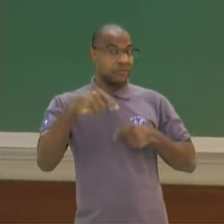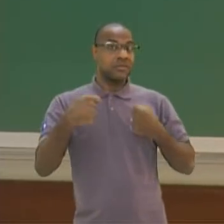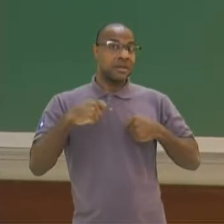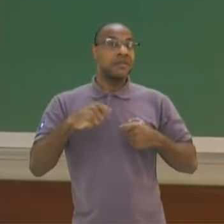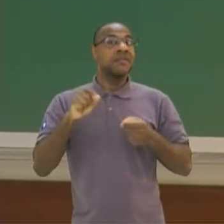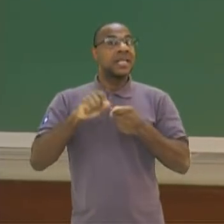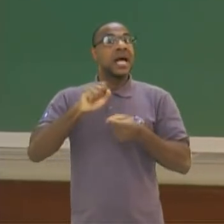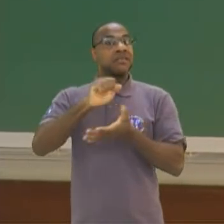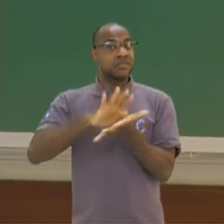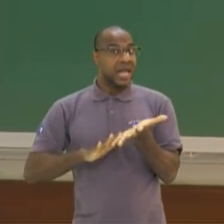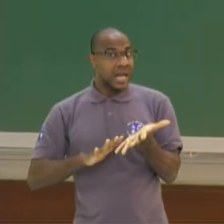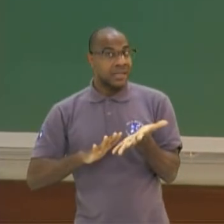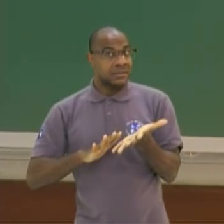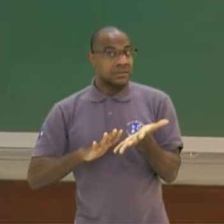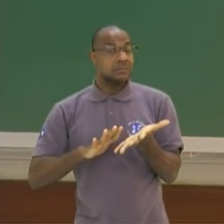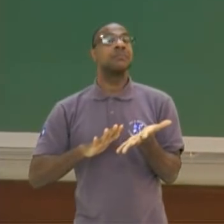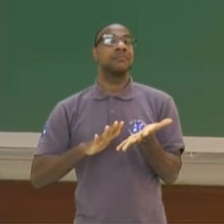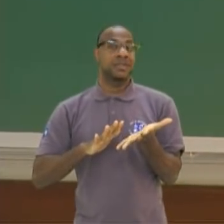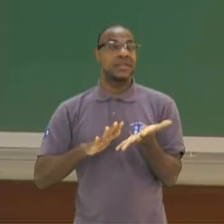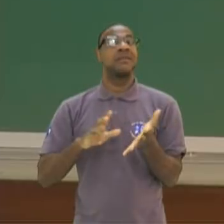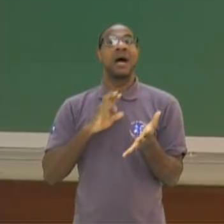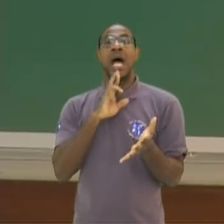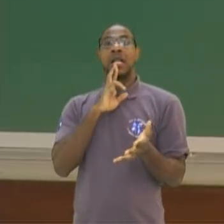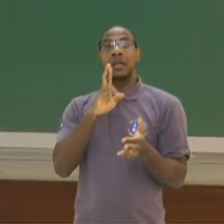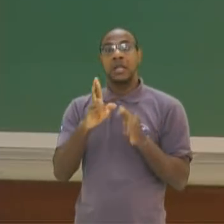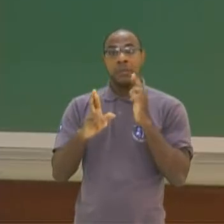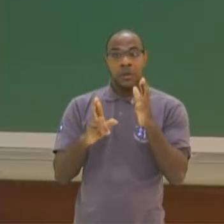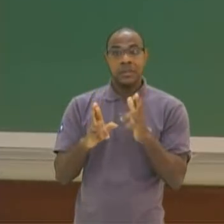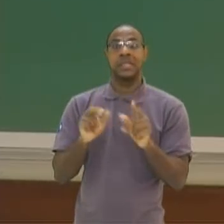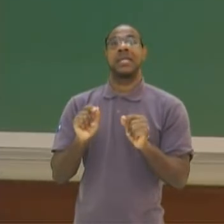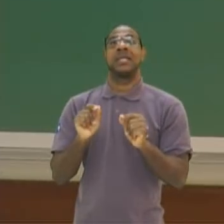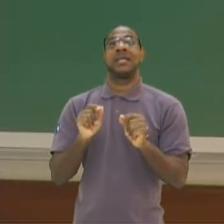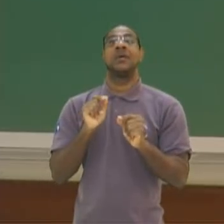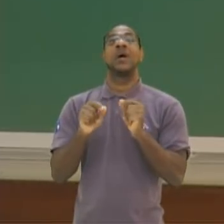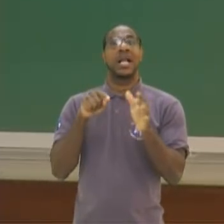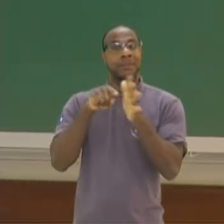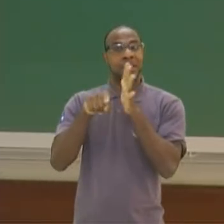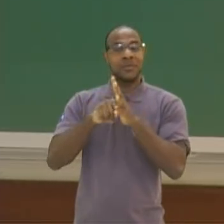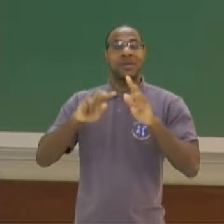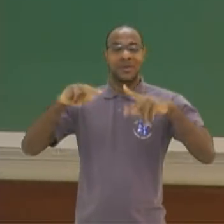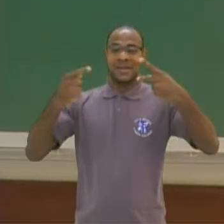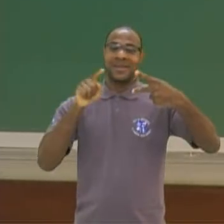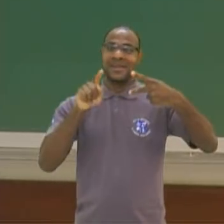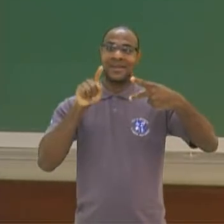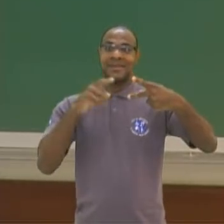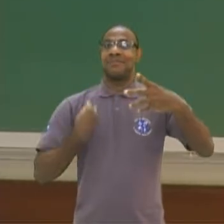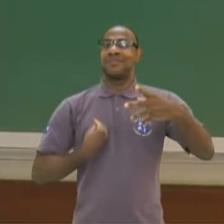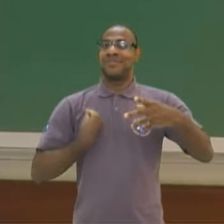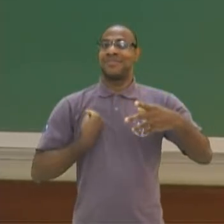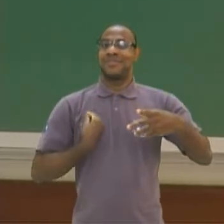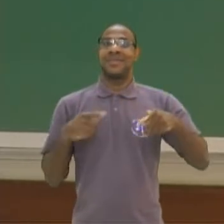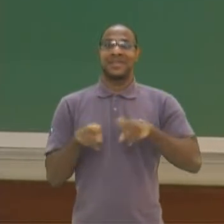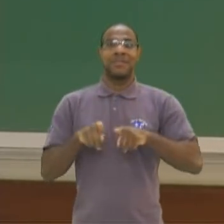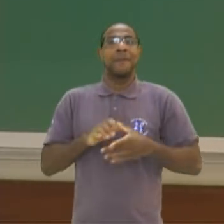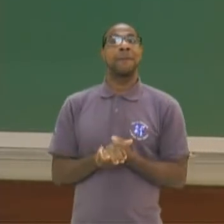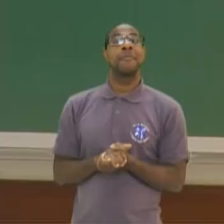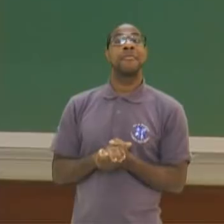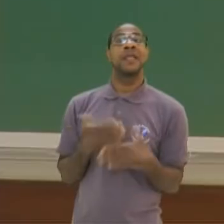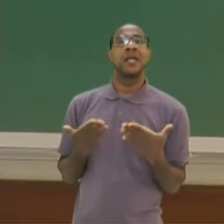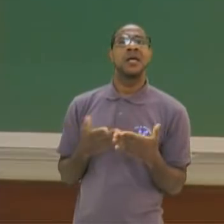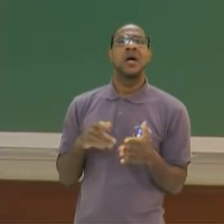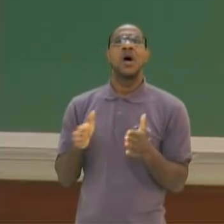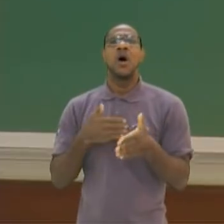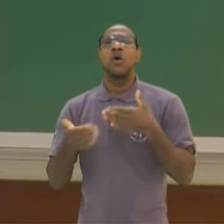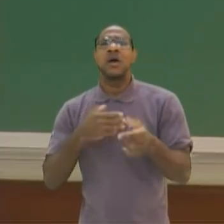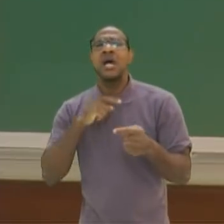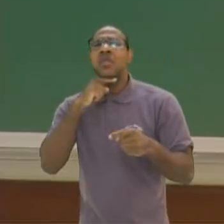2 atividades, vai responder, vai ler com atenção, vai registrar a sua frequência. Tem alguma dúvida do que eu